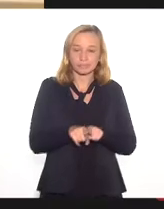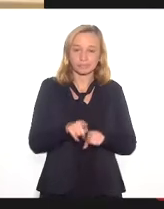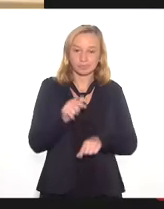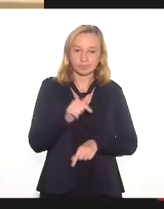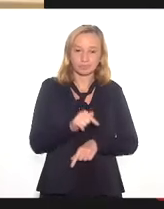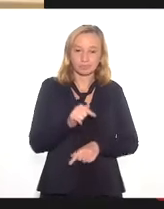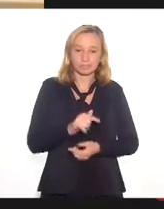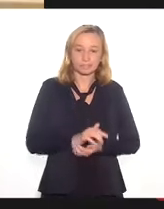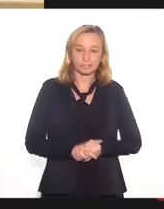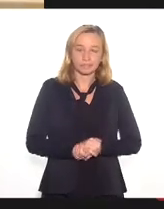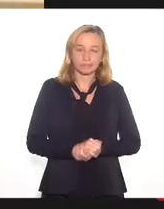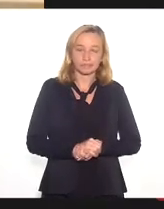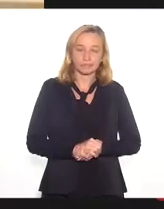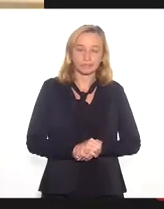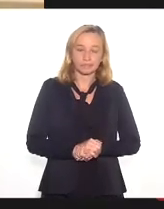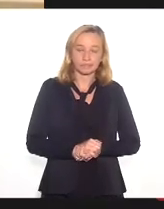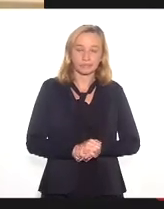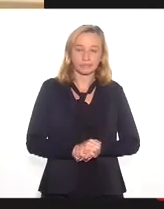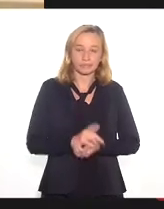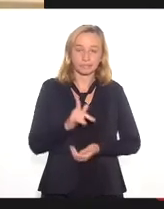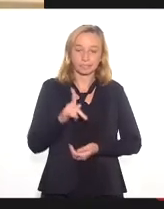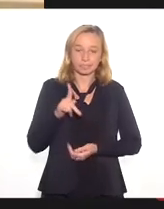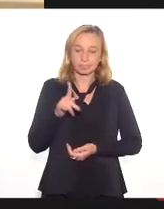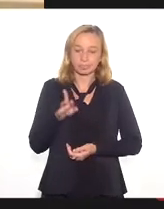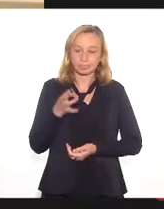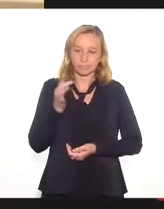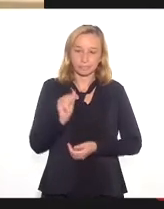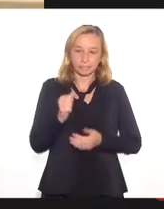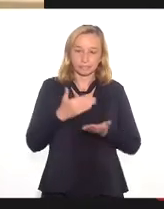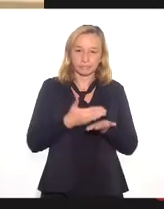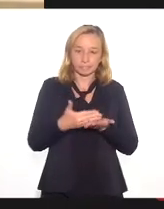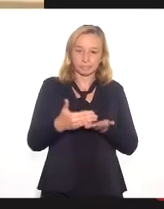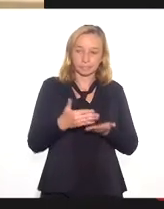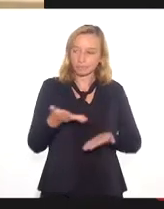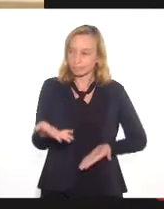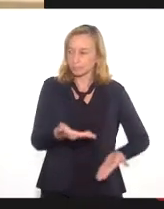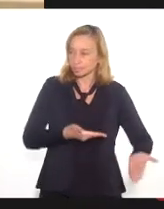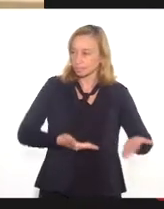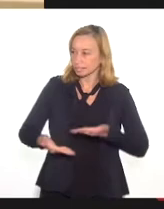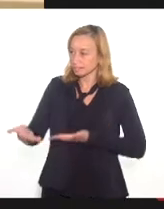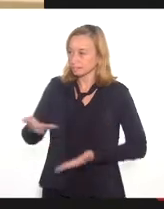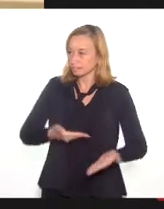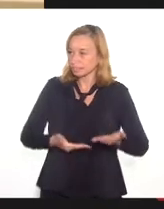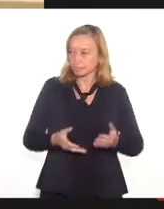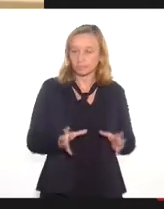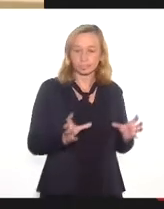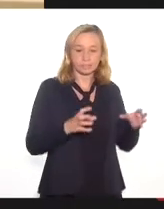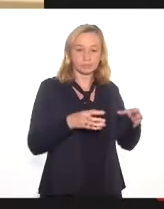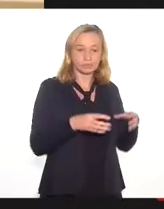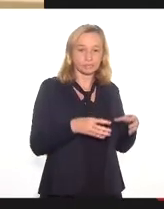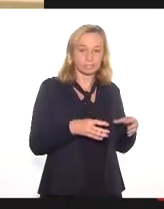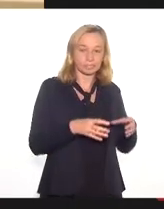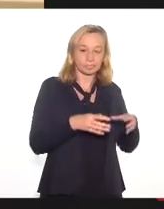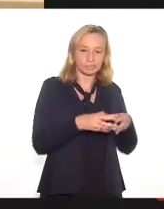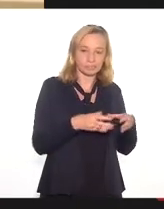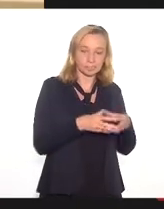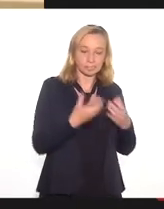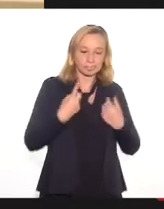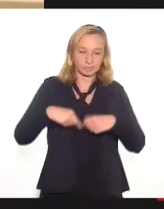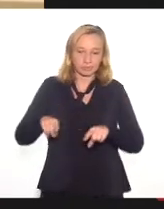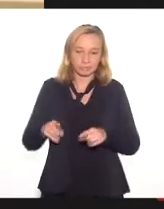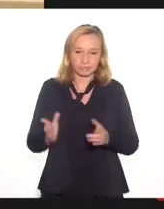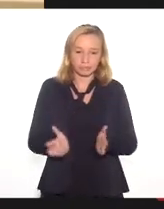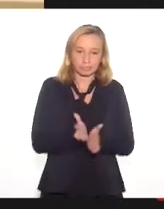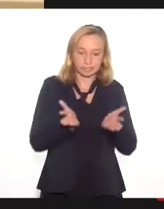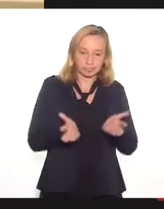os programas que iniciamos em parceria entre a Comissão de Enfrentamento à Miséria e